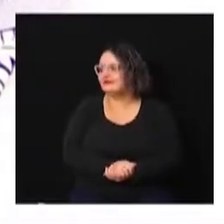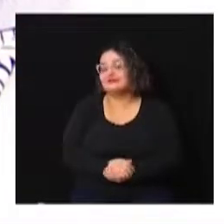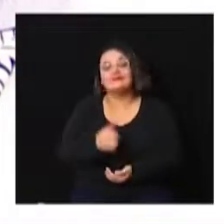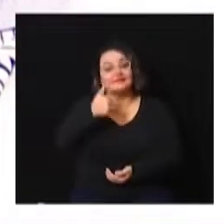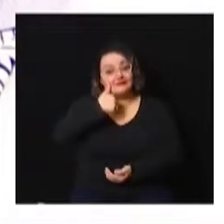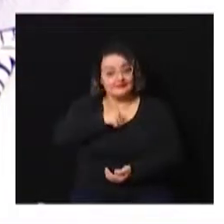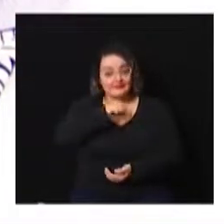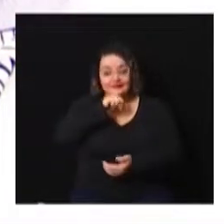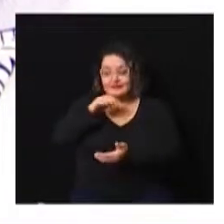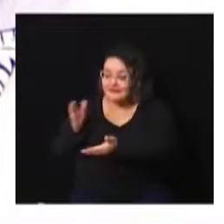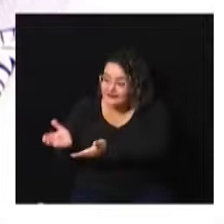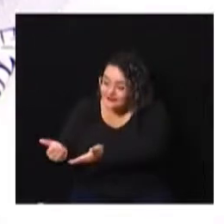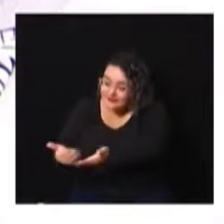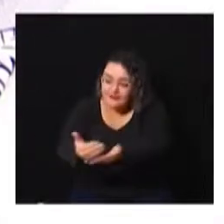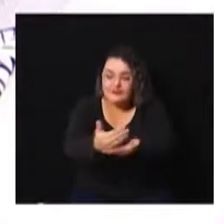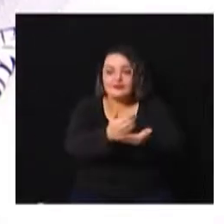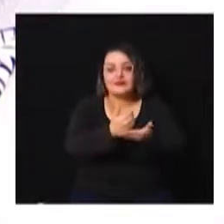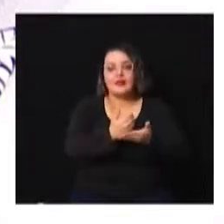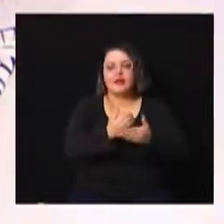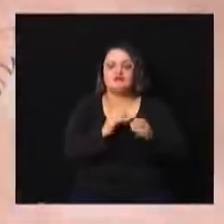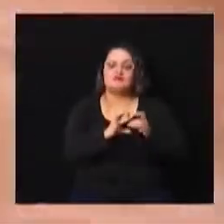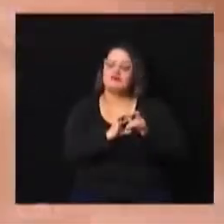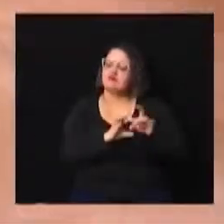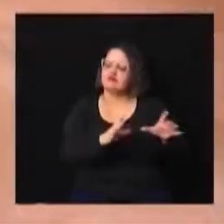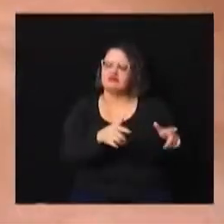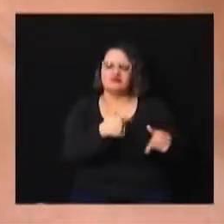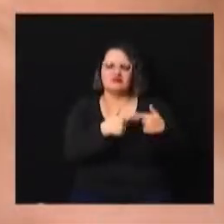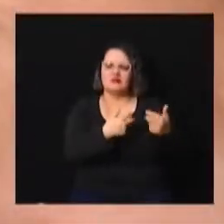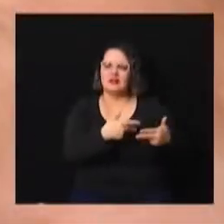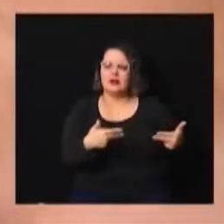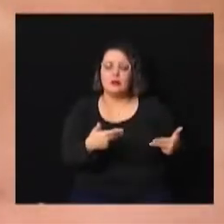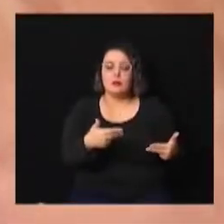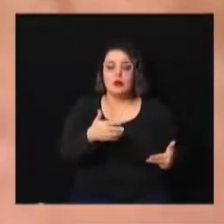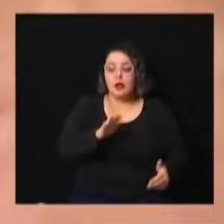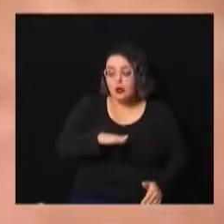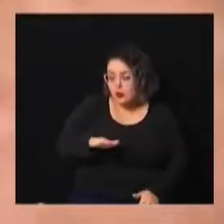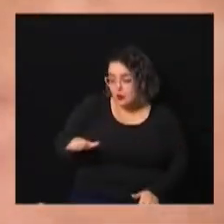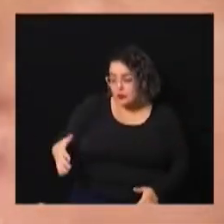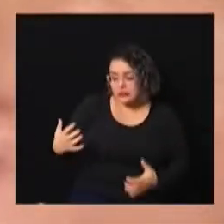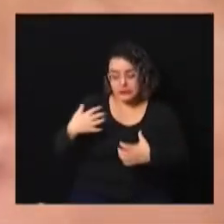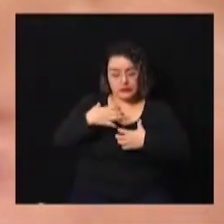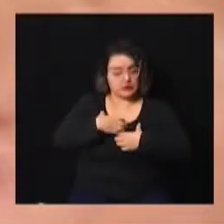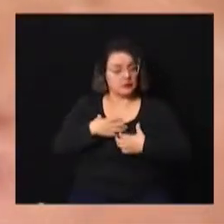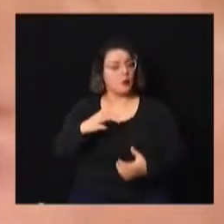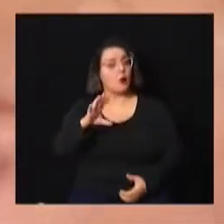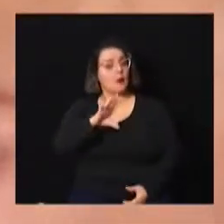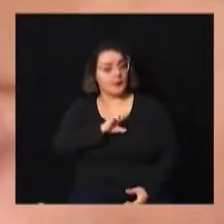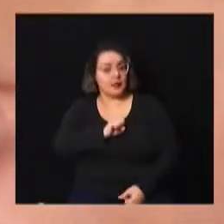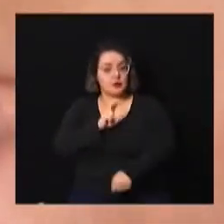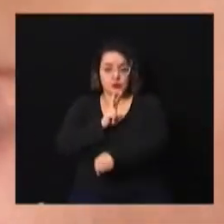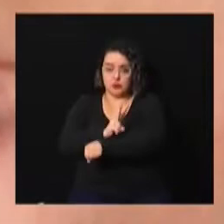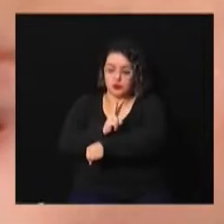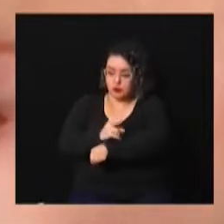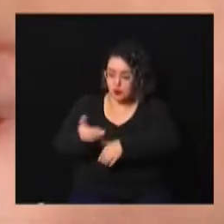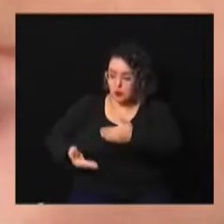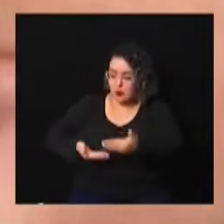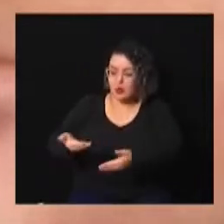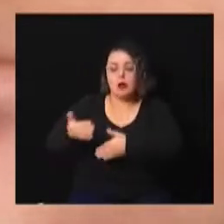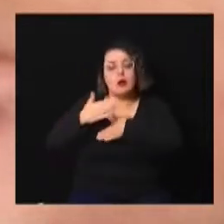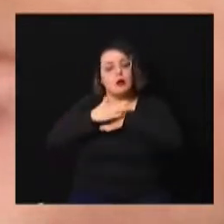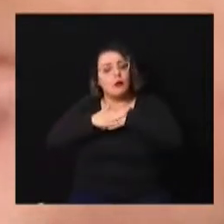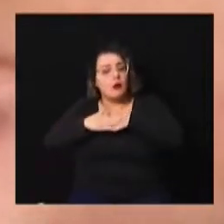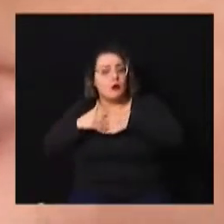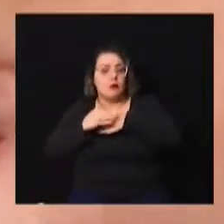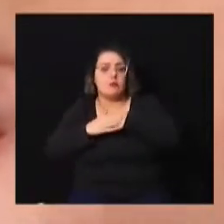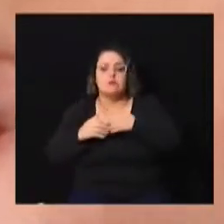A mãe acolhedora abre mão de muita coisa para fazer com que os pequenos se sintam amados e protegidos.